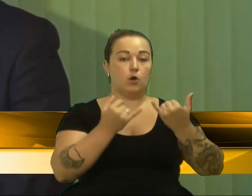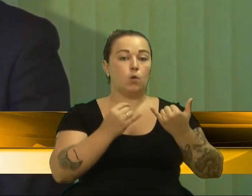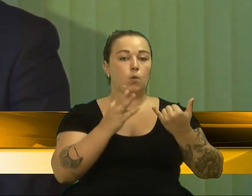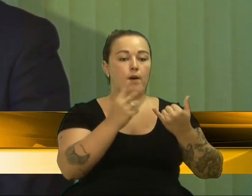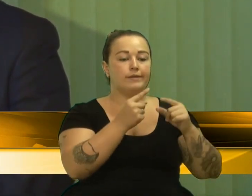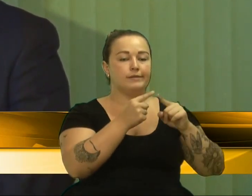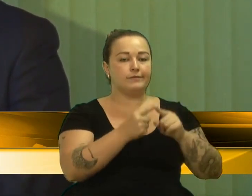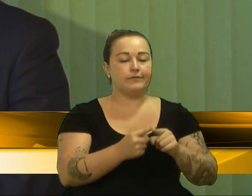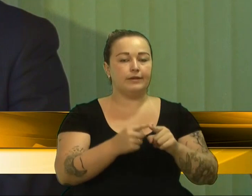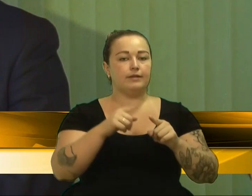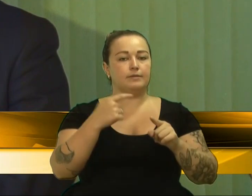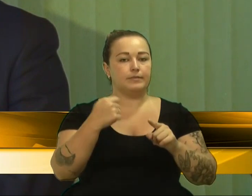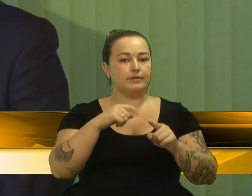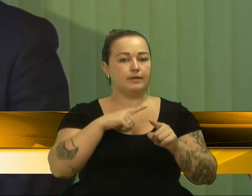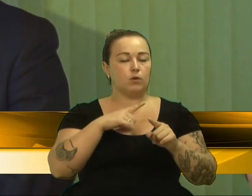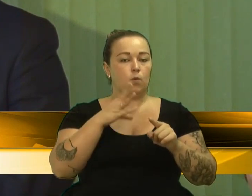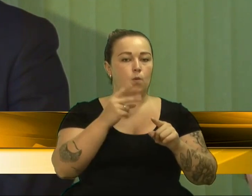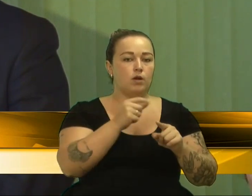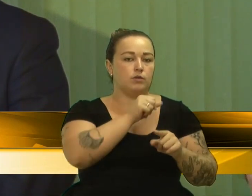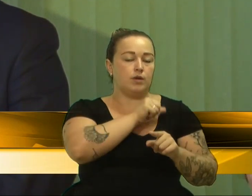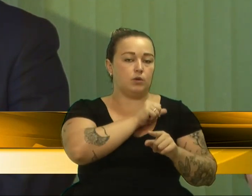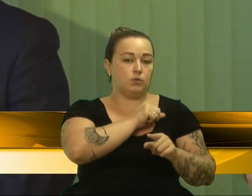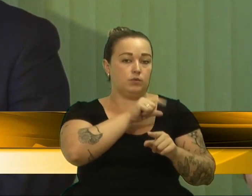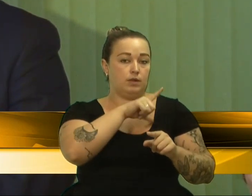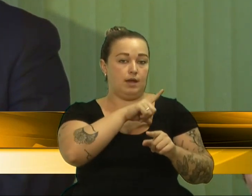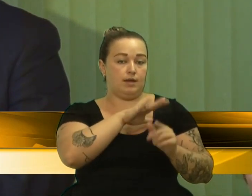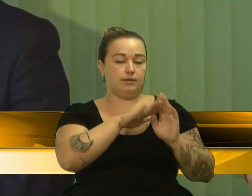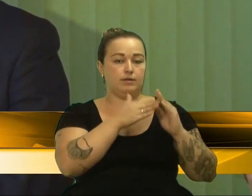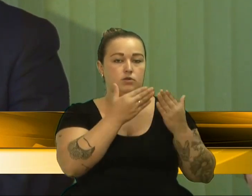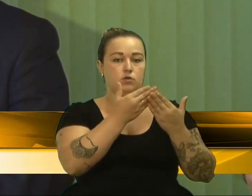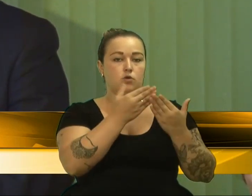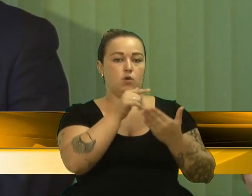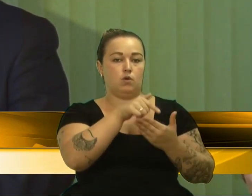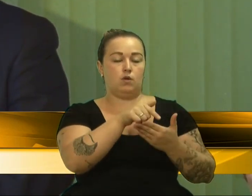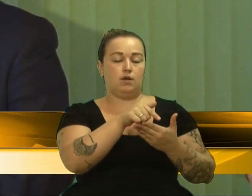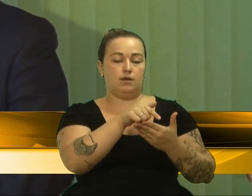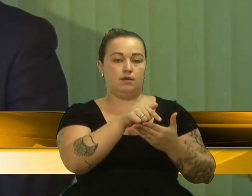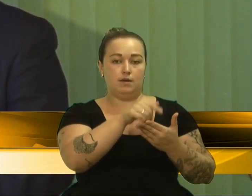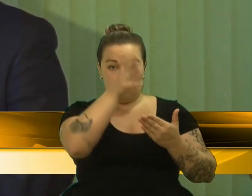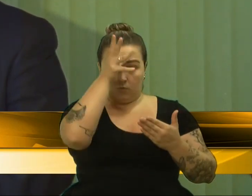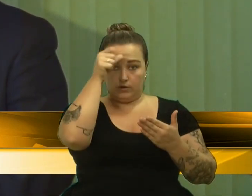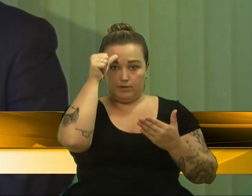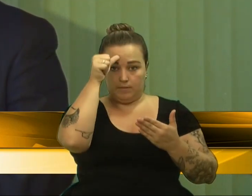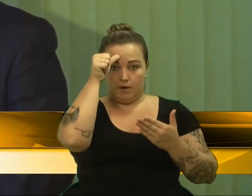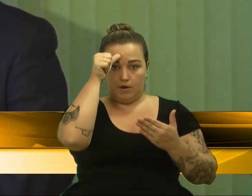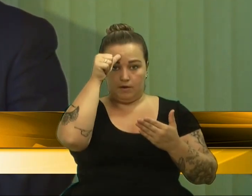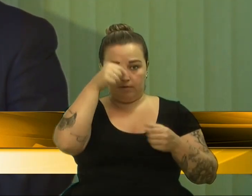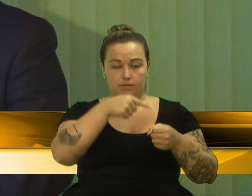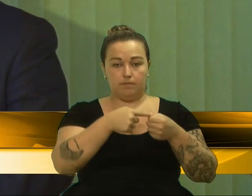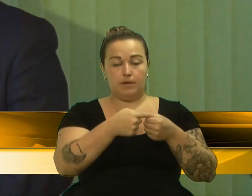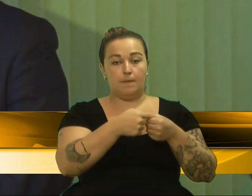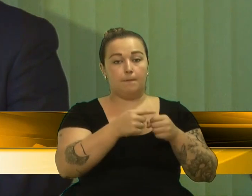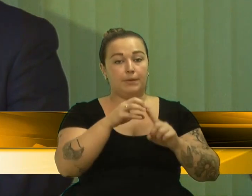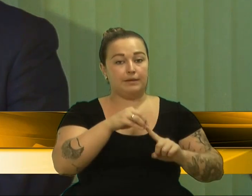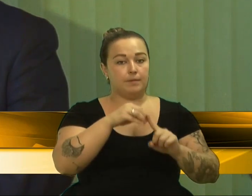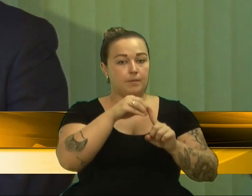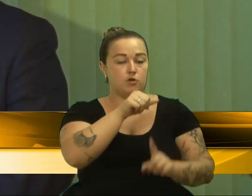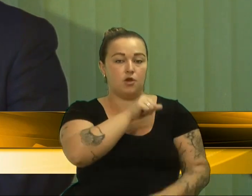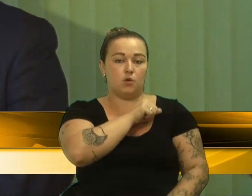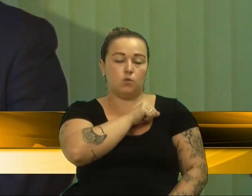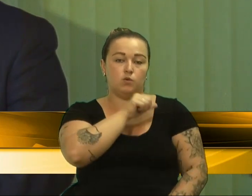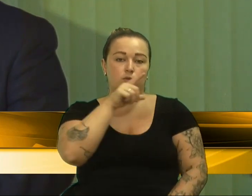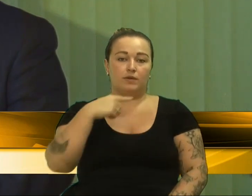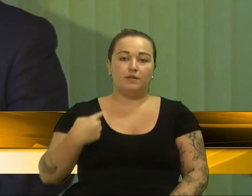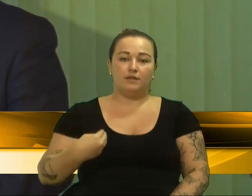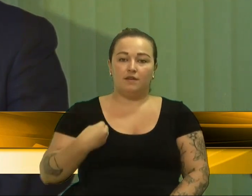distúrbios neurológicos e psicológicos em uma parcela dos estudantes das escolas da rede municipal de ensino, principalmente os que vivem em situação de vulnerabilidade social,